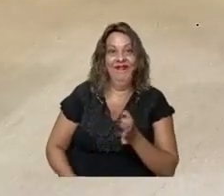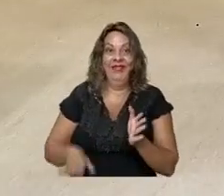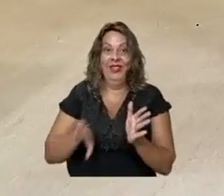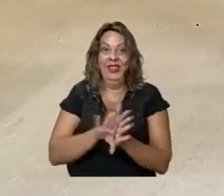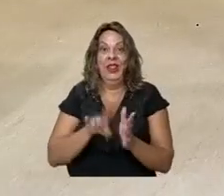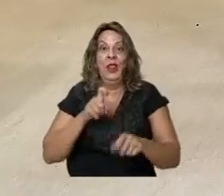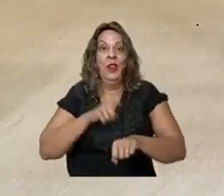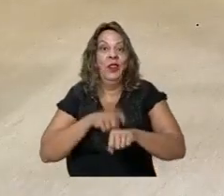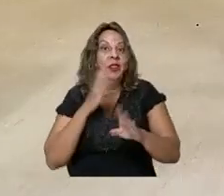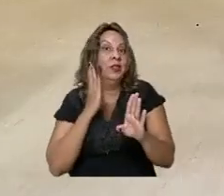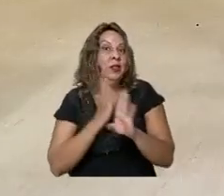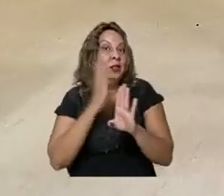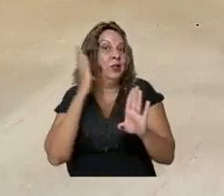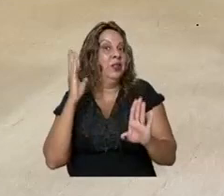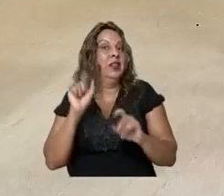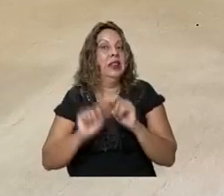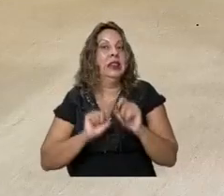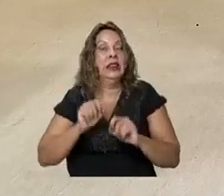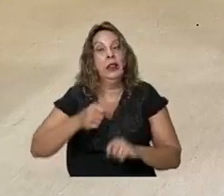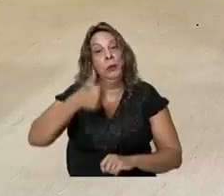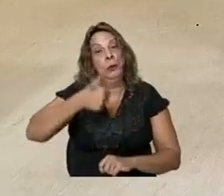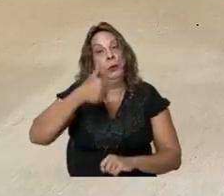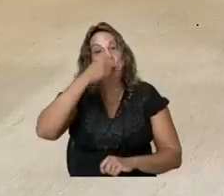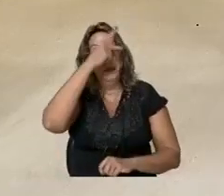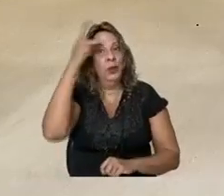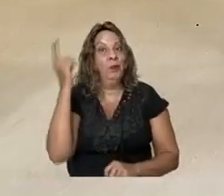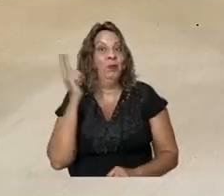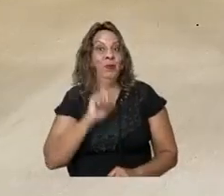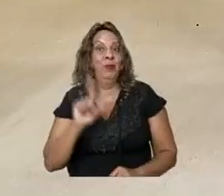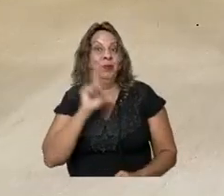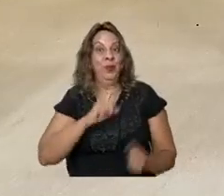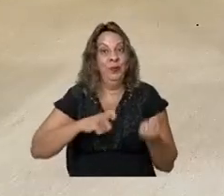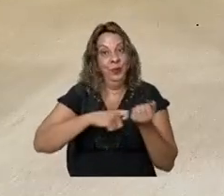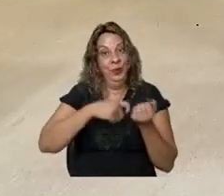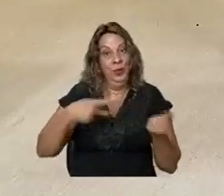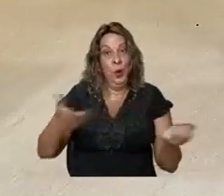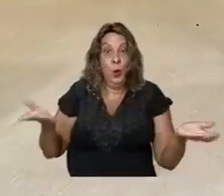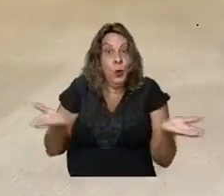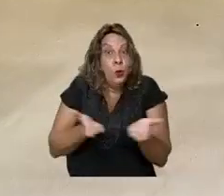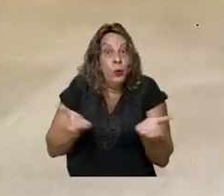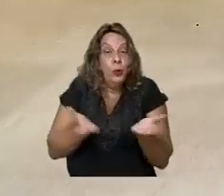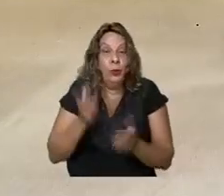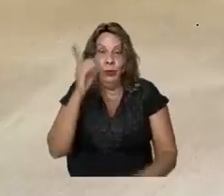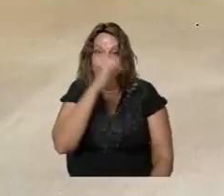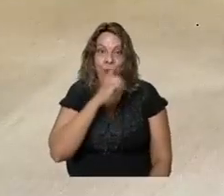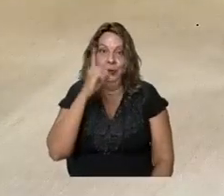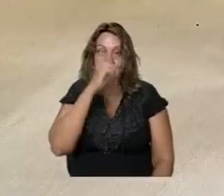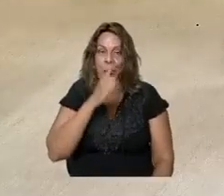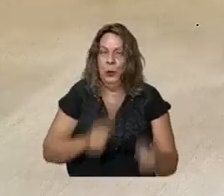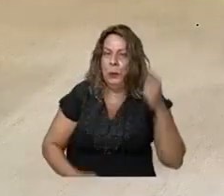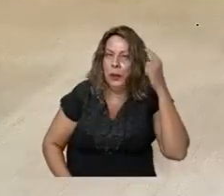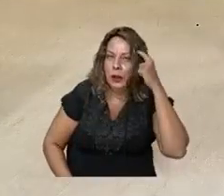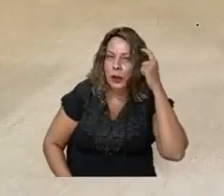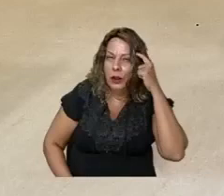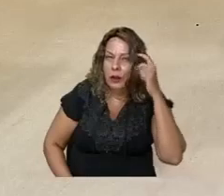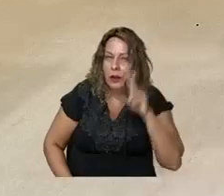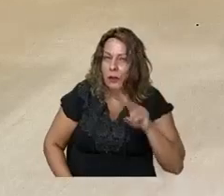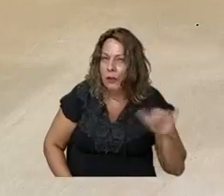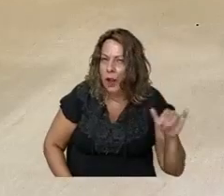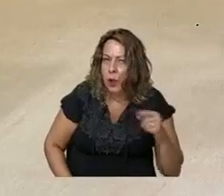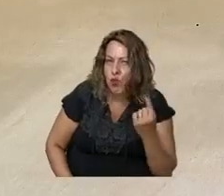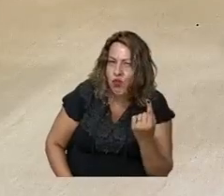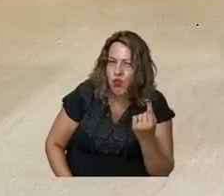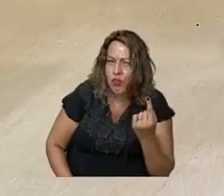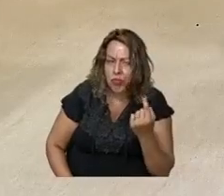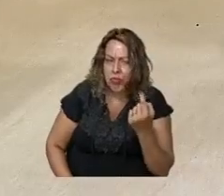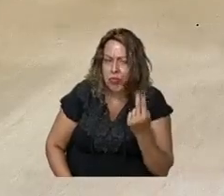de descobrirmos quem será o primeiro contemplado do Caju Cap deste domingão. Tô aqui pensando já, será que vai ter só um contemplado? Será que vai